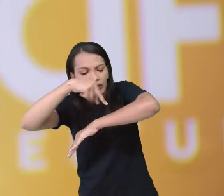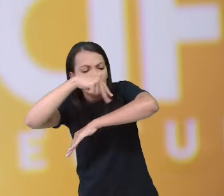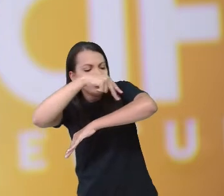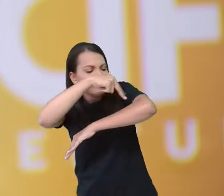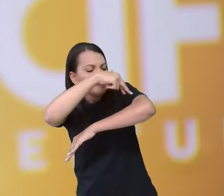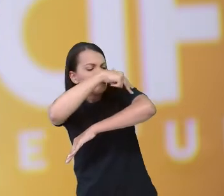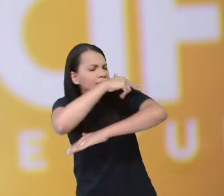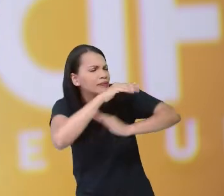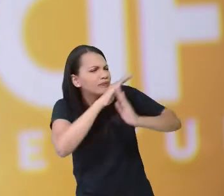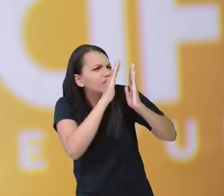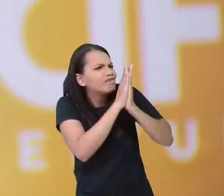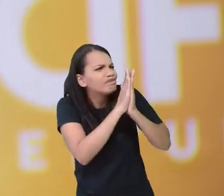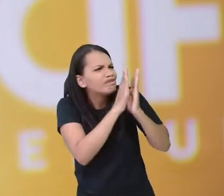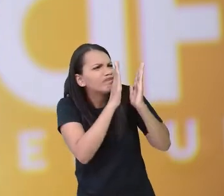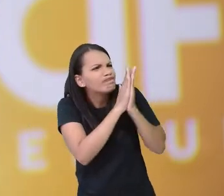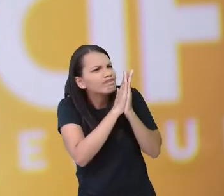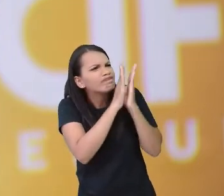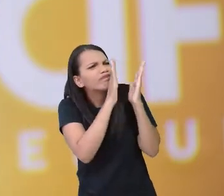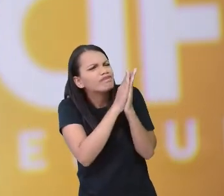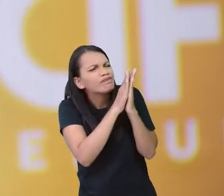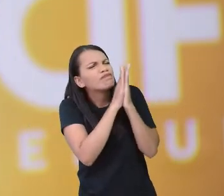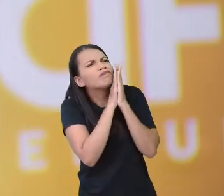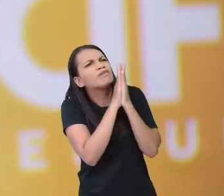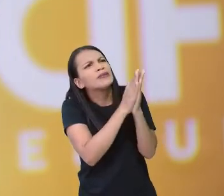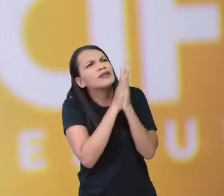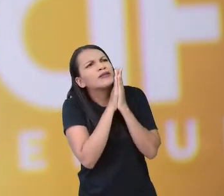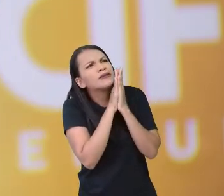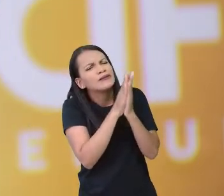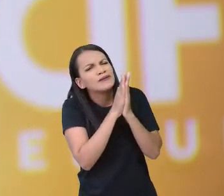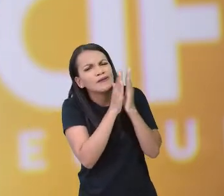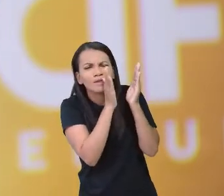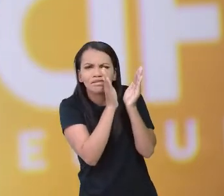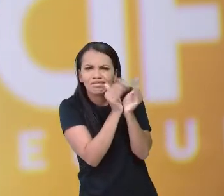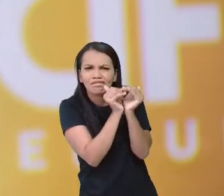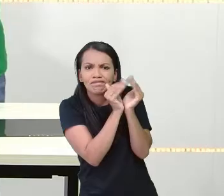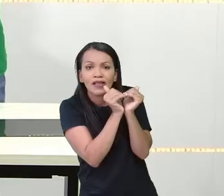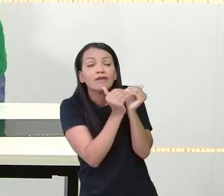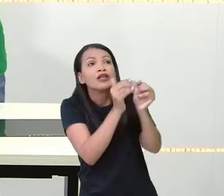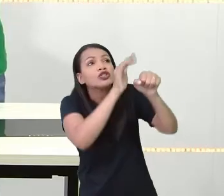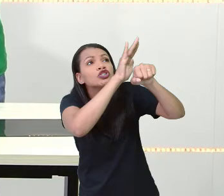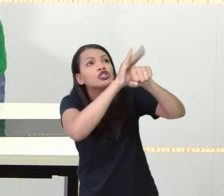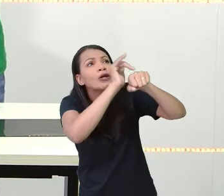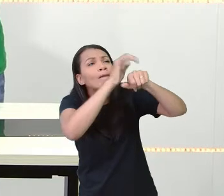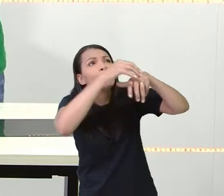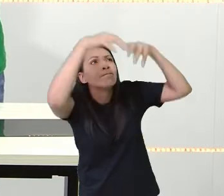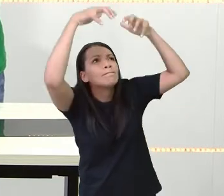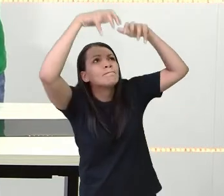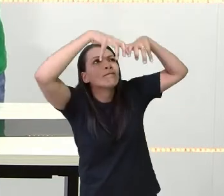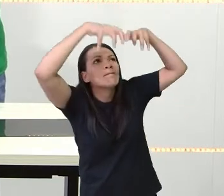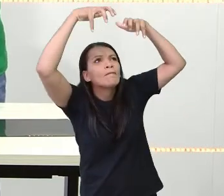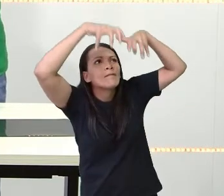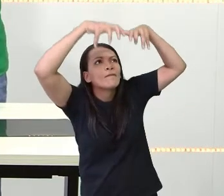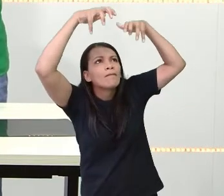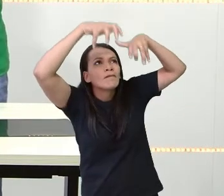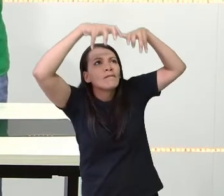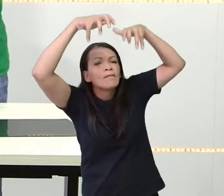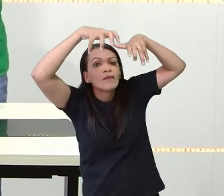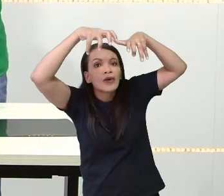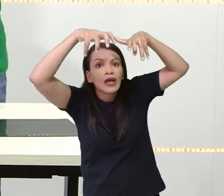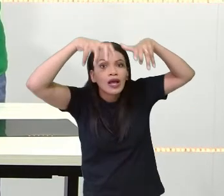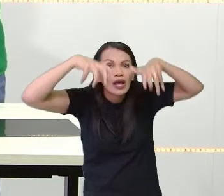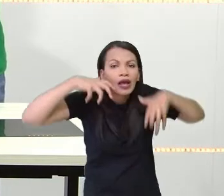chuva. Fizeram bastante preces e no final elas perceberam uma